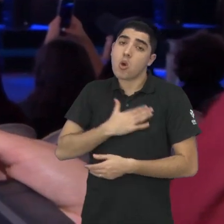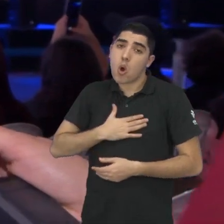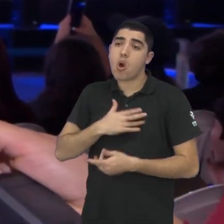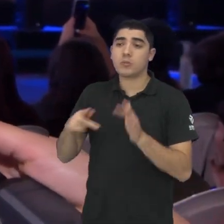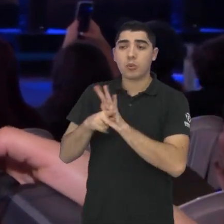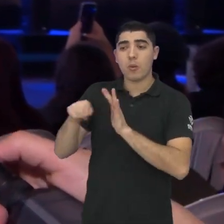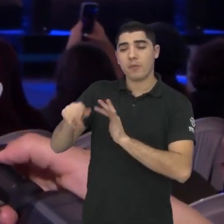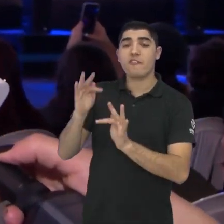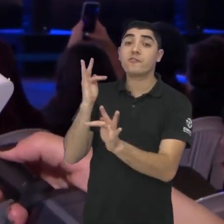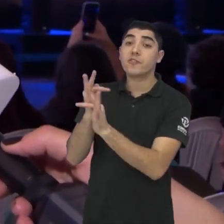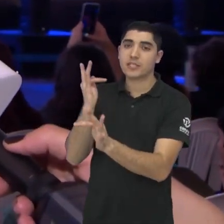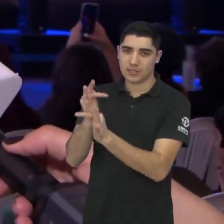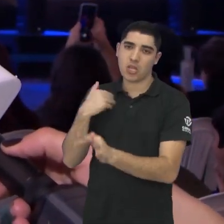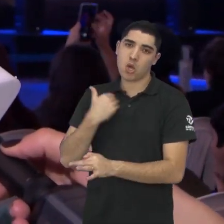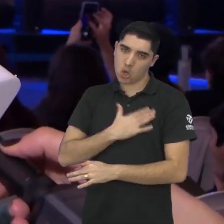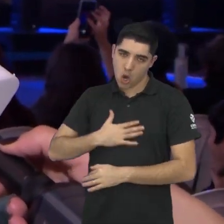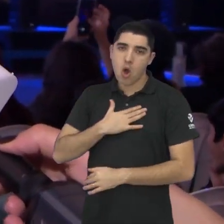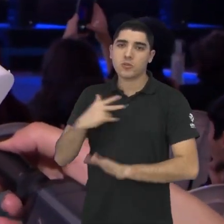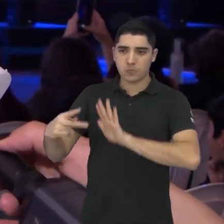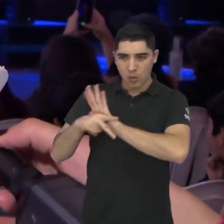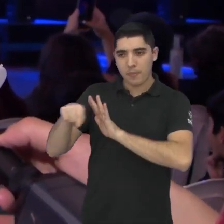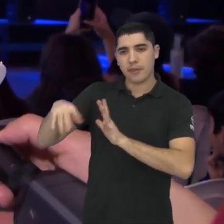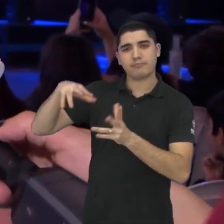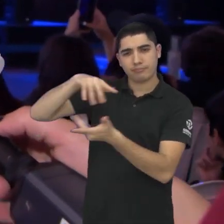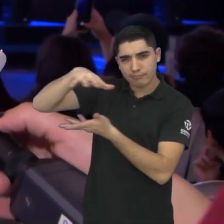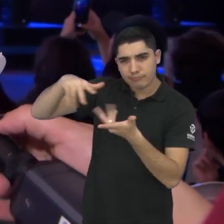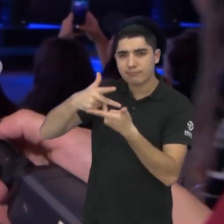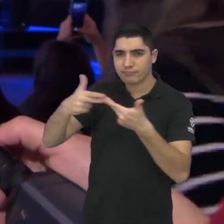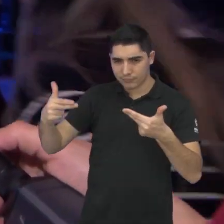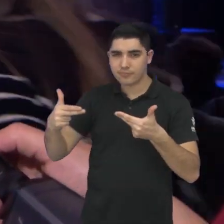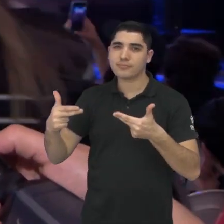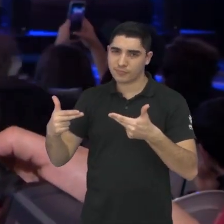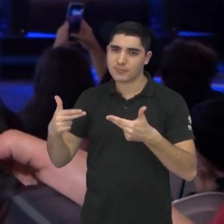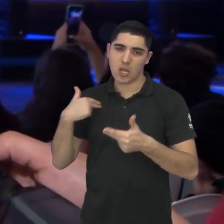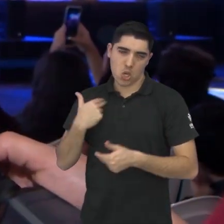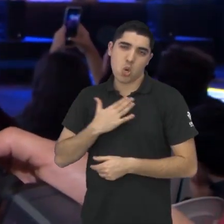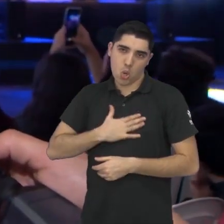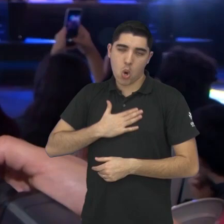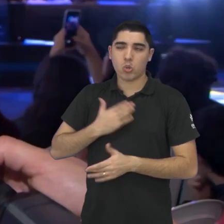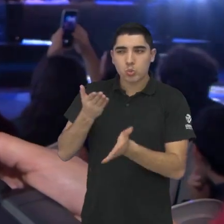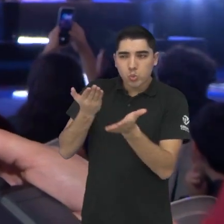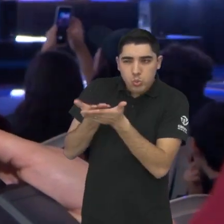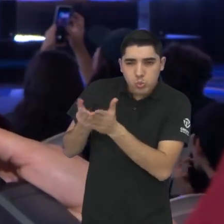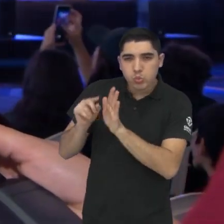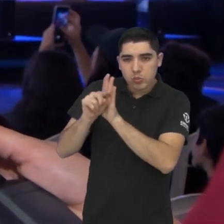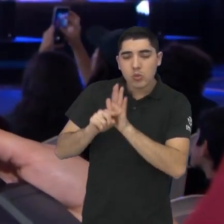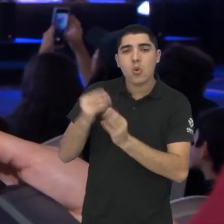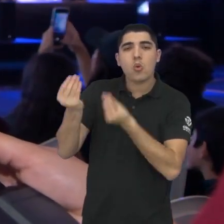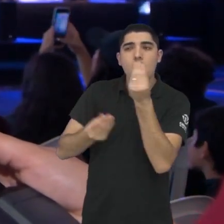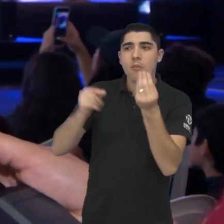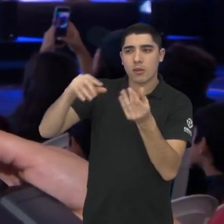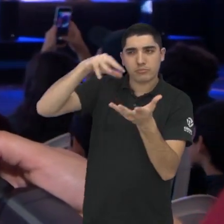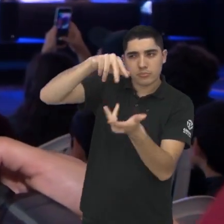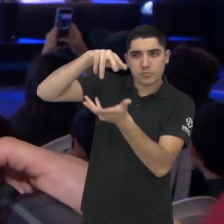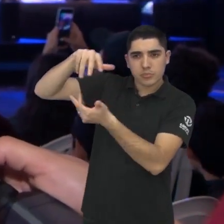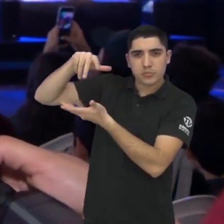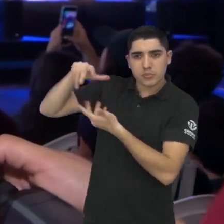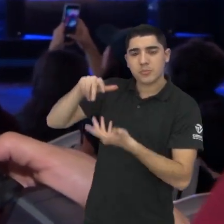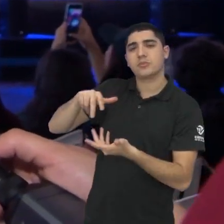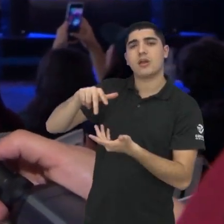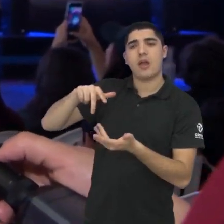física. Eu gosto muito dessa parte da astronomia, não astrologia, astronomia. Como os planetas